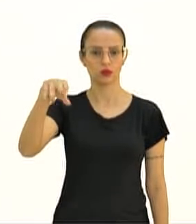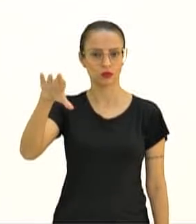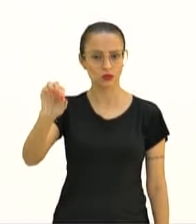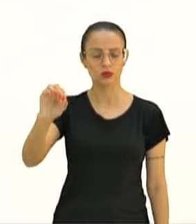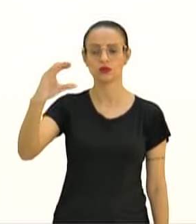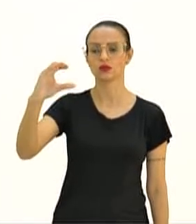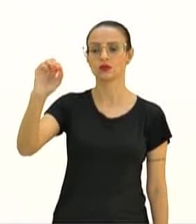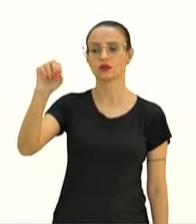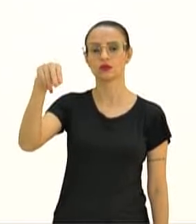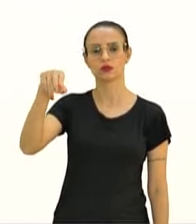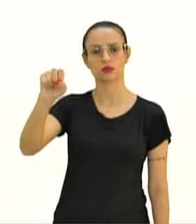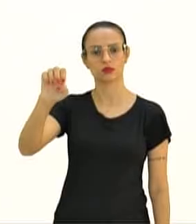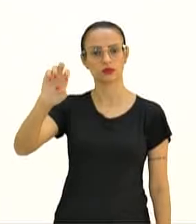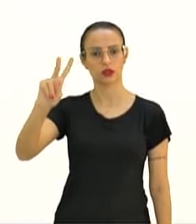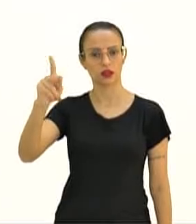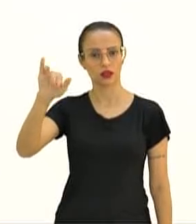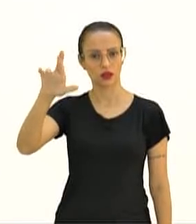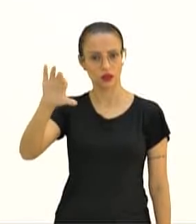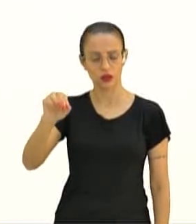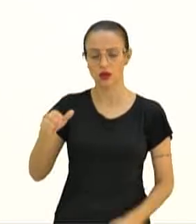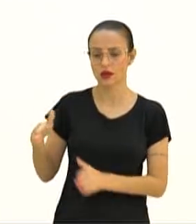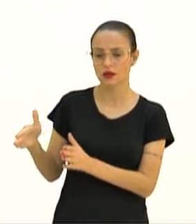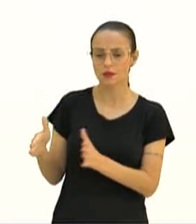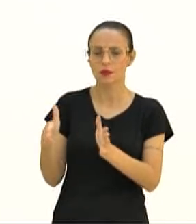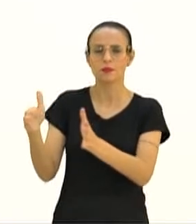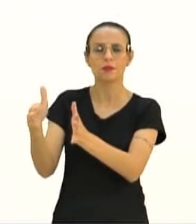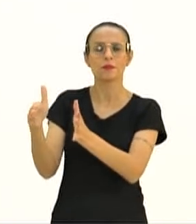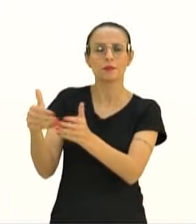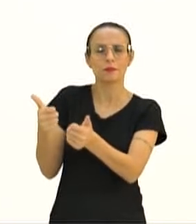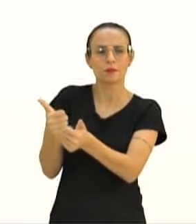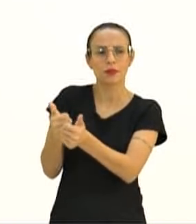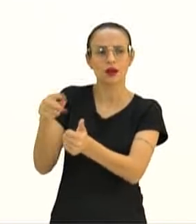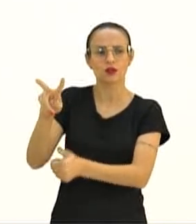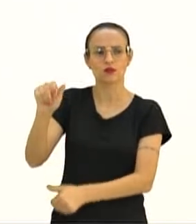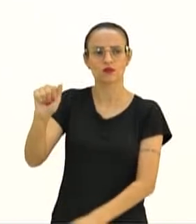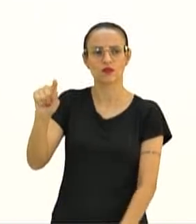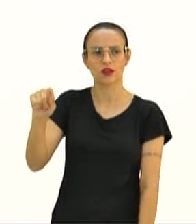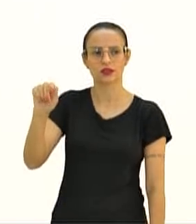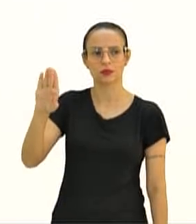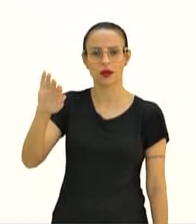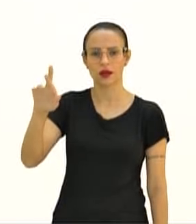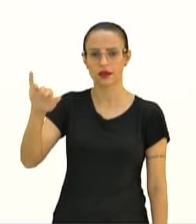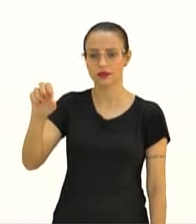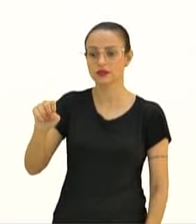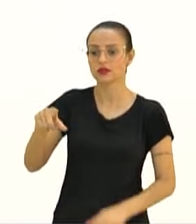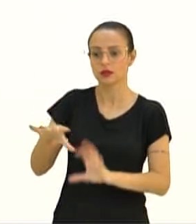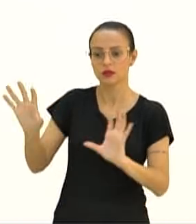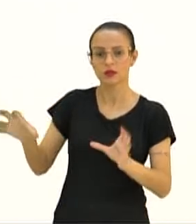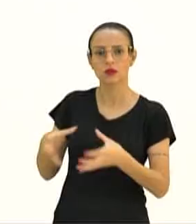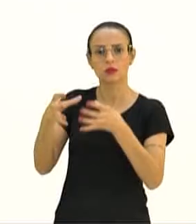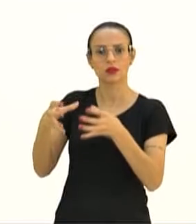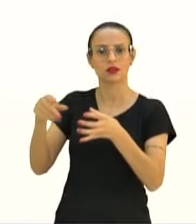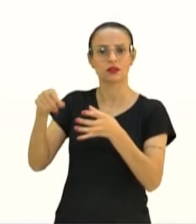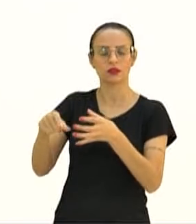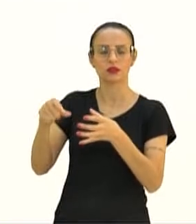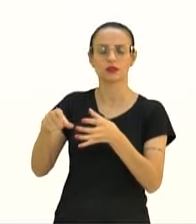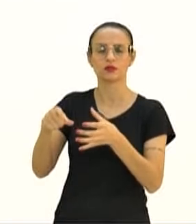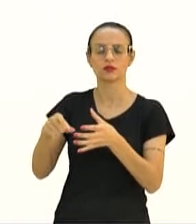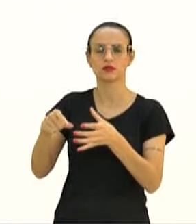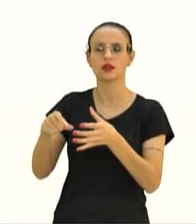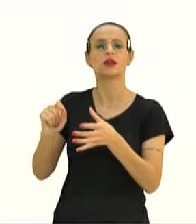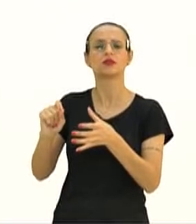né, ficava às margens do rio Vaza Barris e era uma comunidade que vai incorporando os